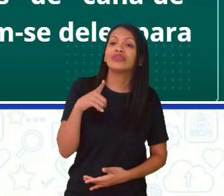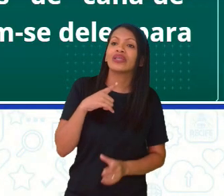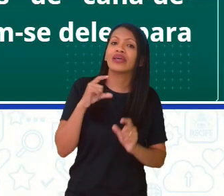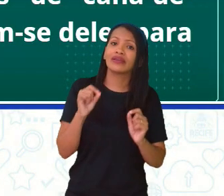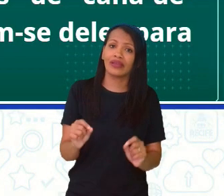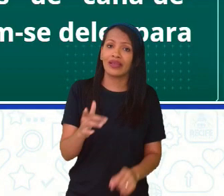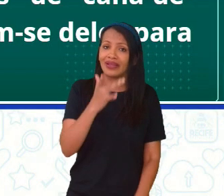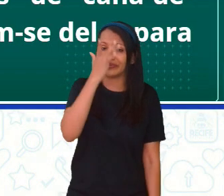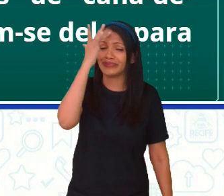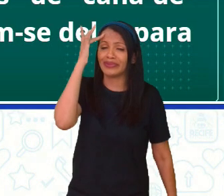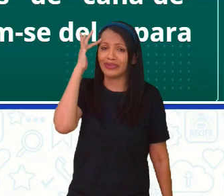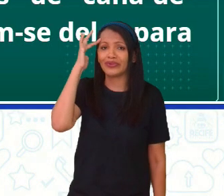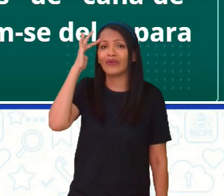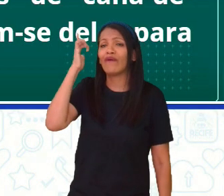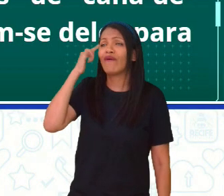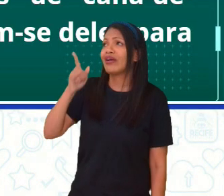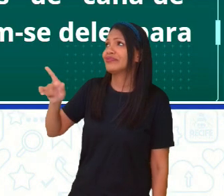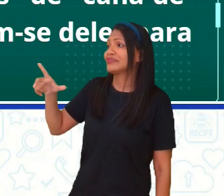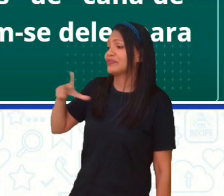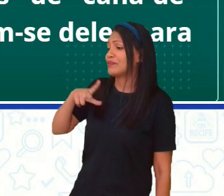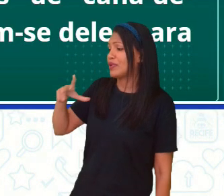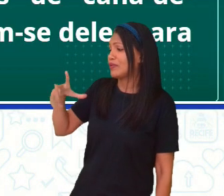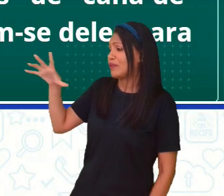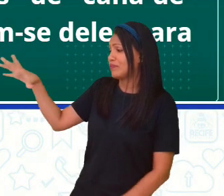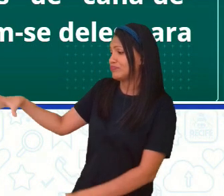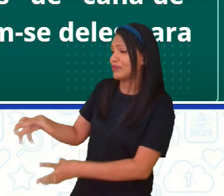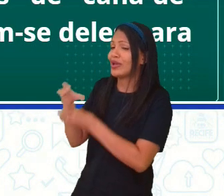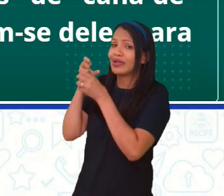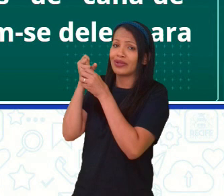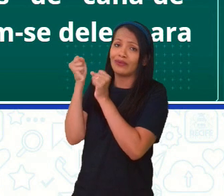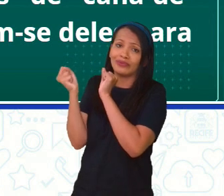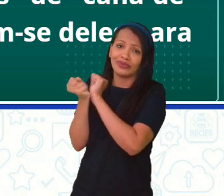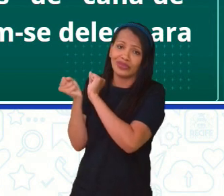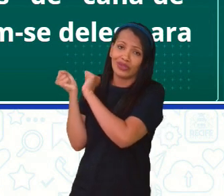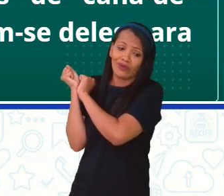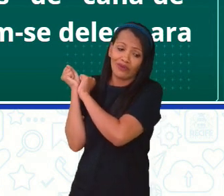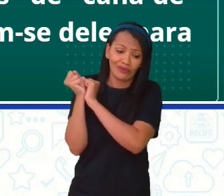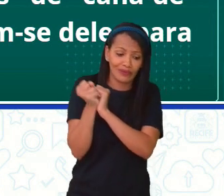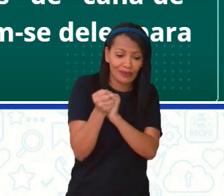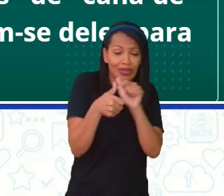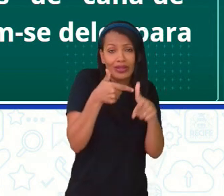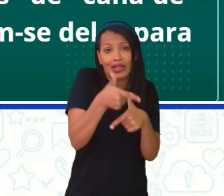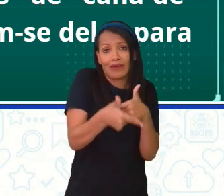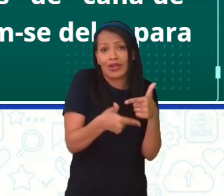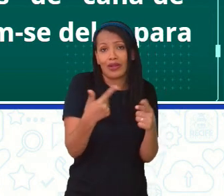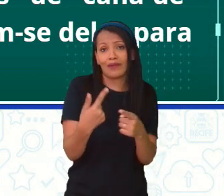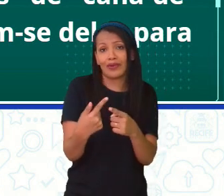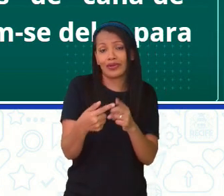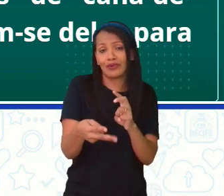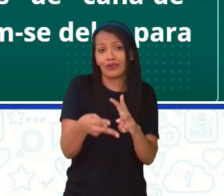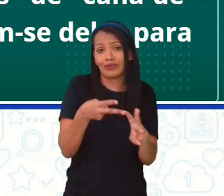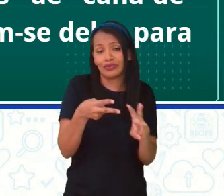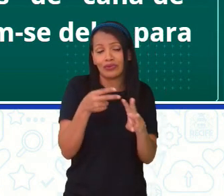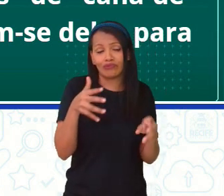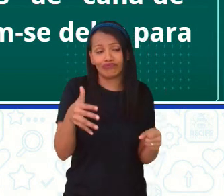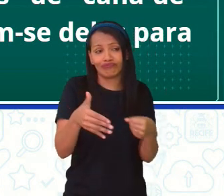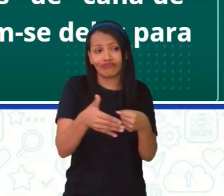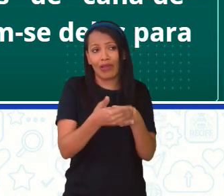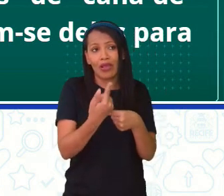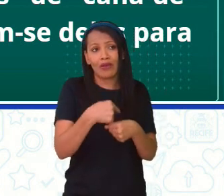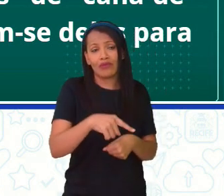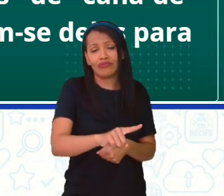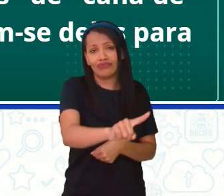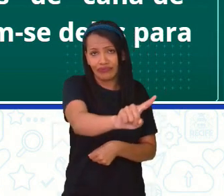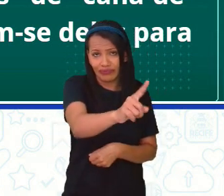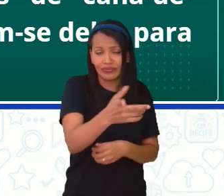dos bandeirantes. Então, a igreja e a escravidão indígena. Então, a igreja no início, ela dificulta a escravidão indígena, porque o índio ainda